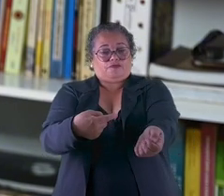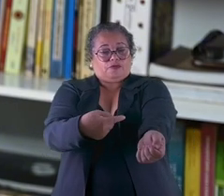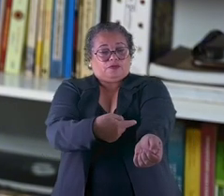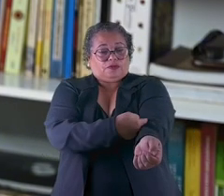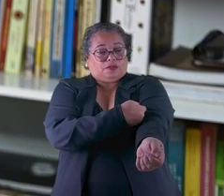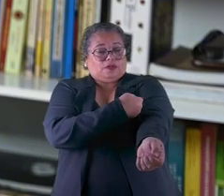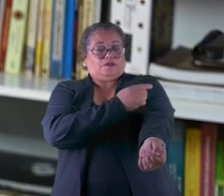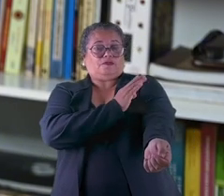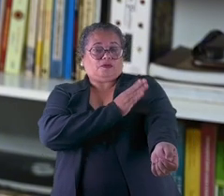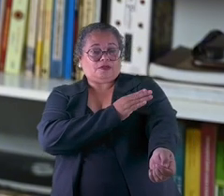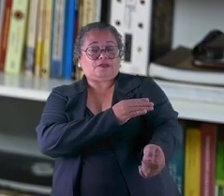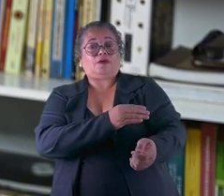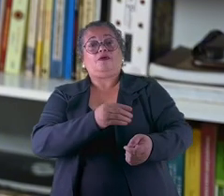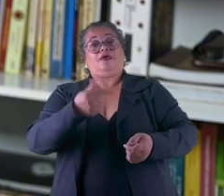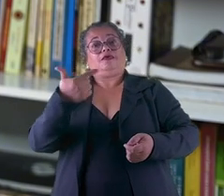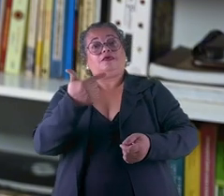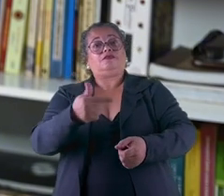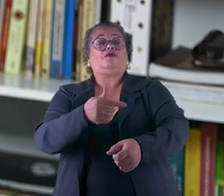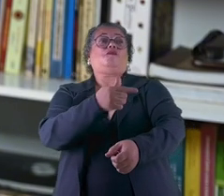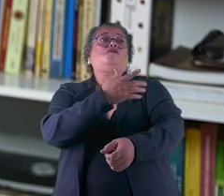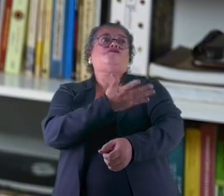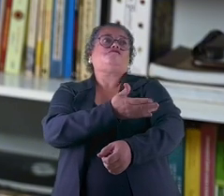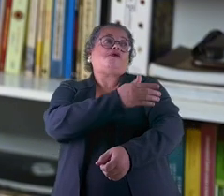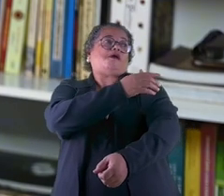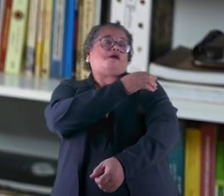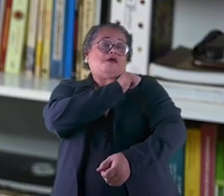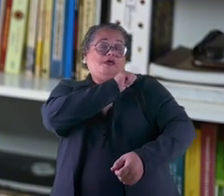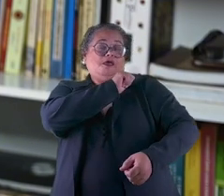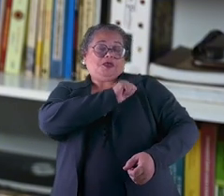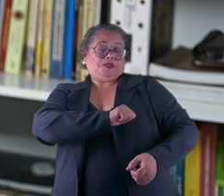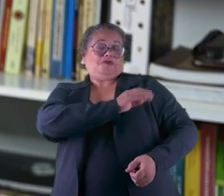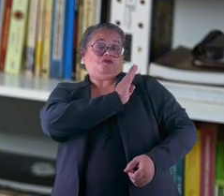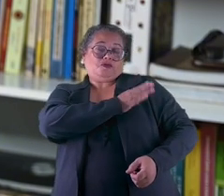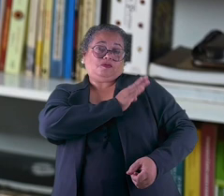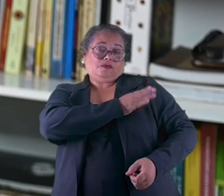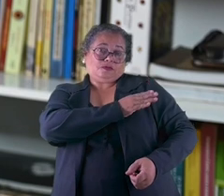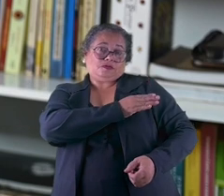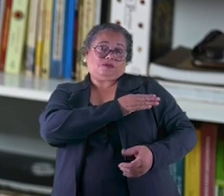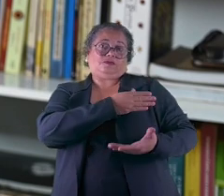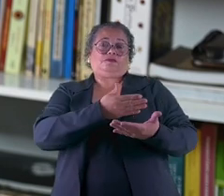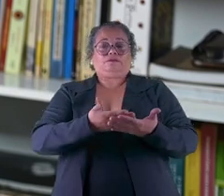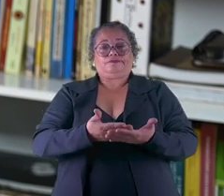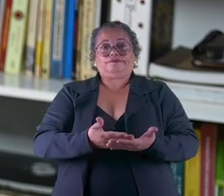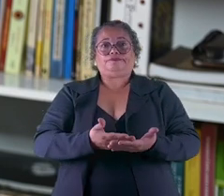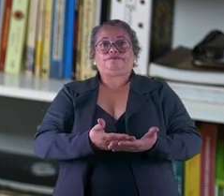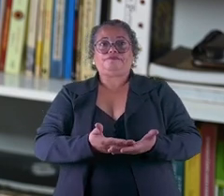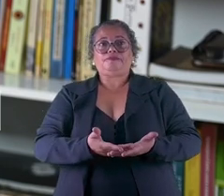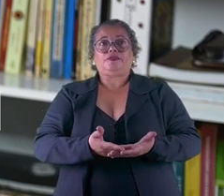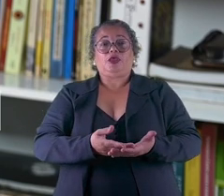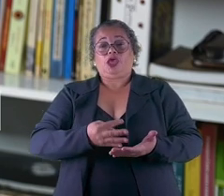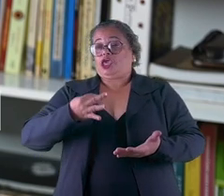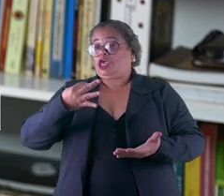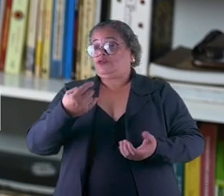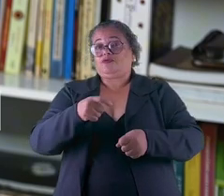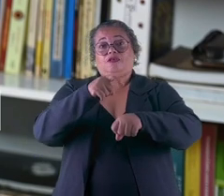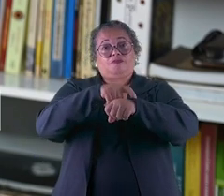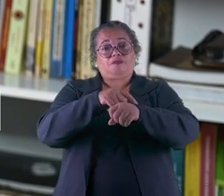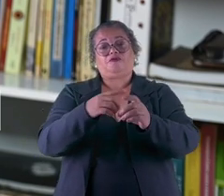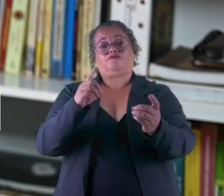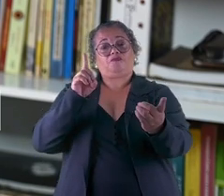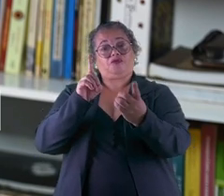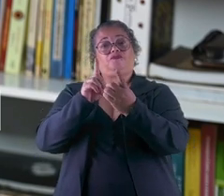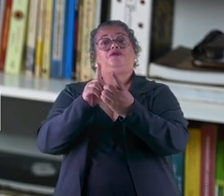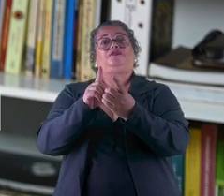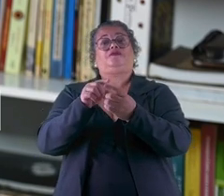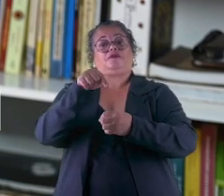foi uma cateterismo, e de segundo foi a cirurgia cardíaca, né? E todos